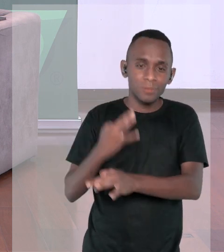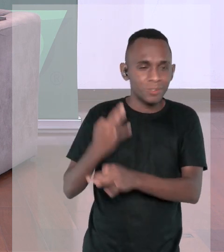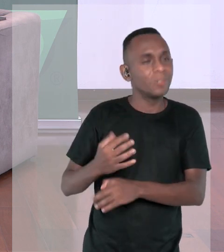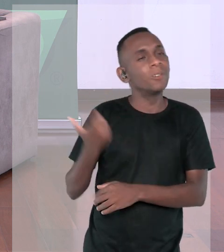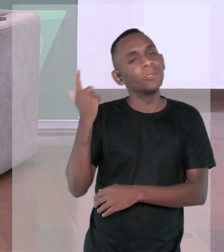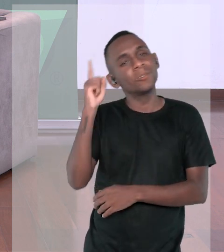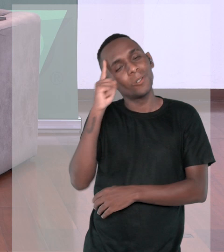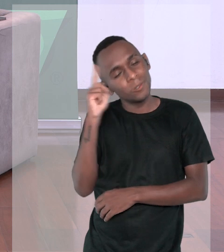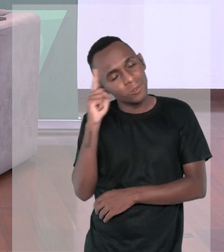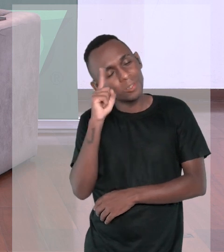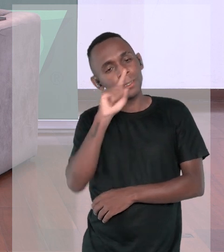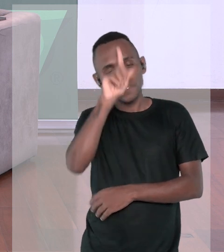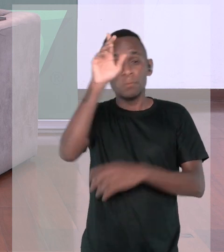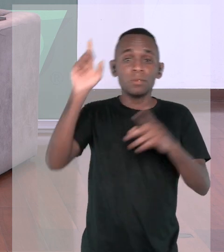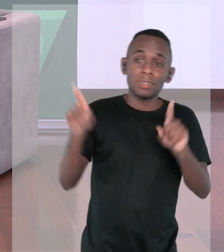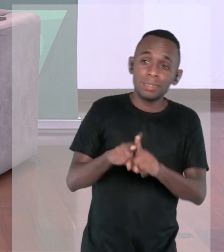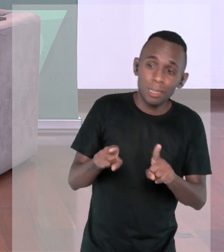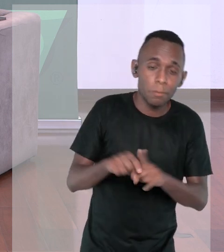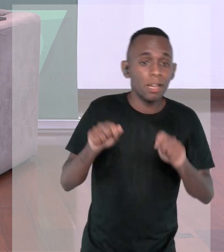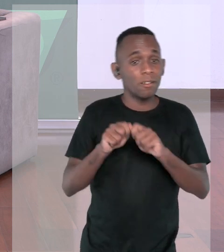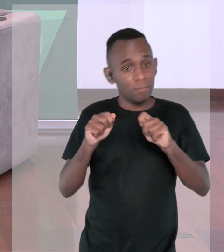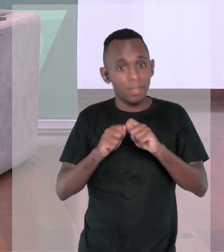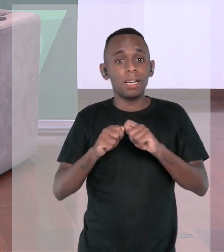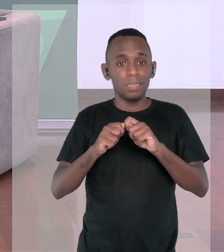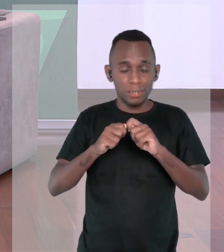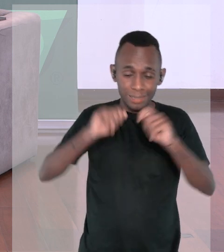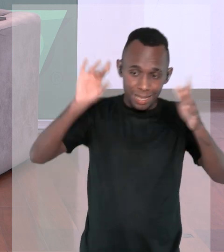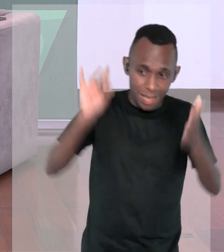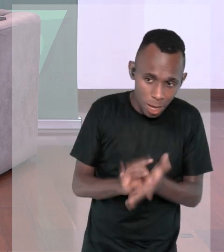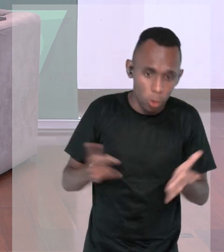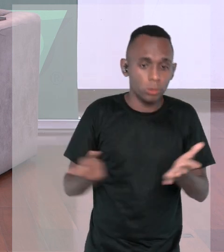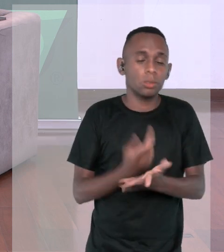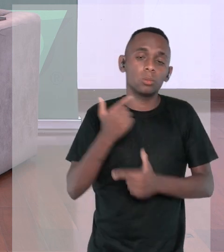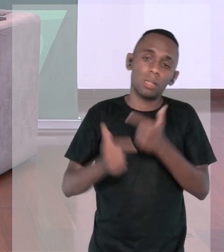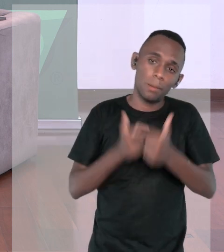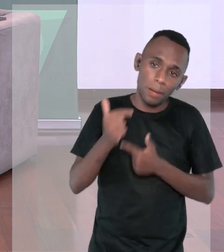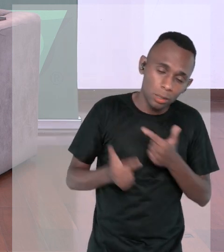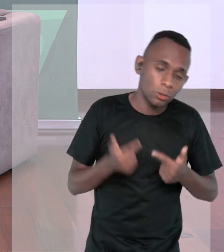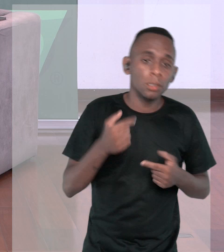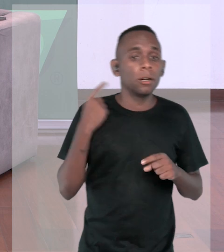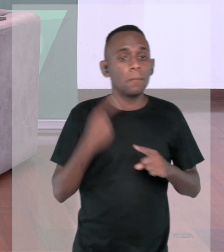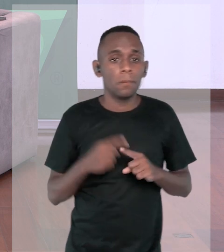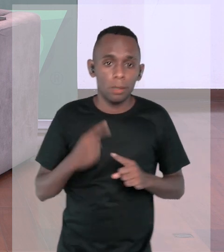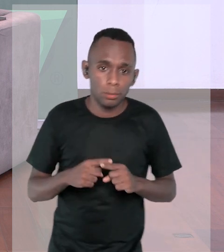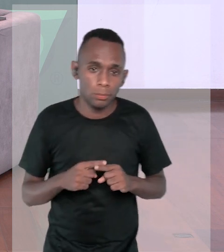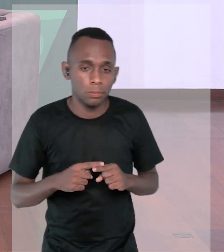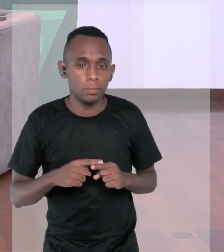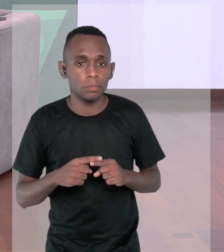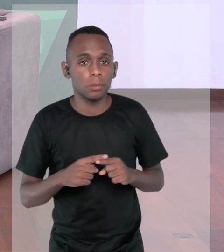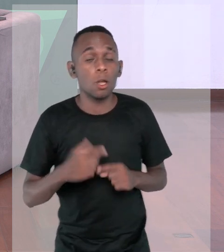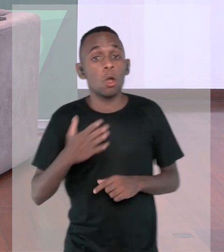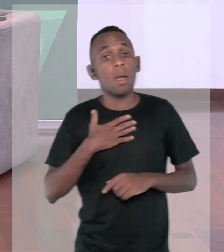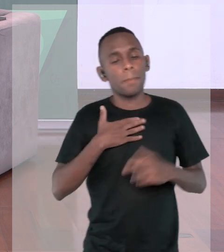os dias, é quem faz isso tudo que eu estou falando aqui ser realidade. Tá? Porque